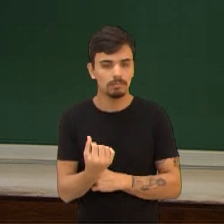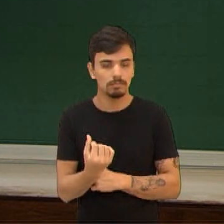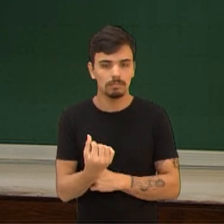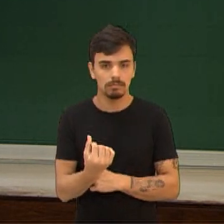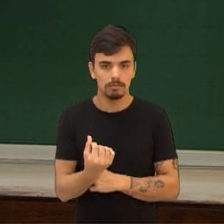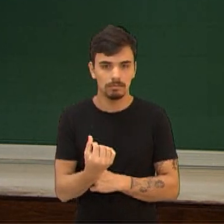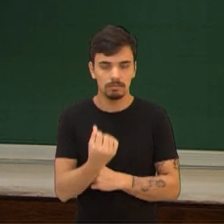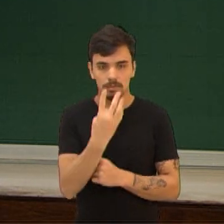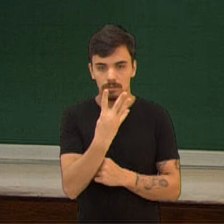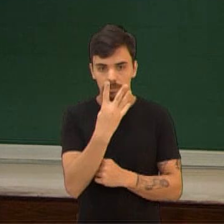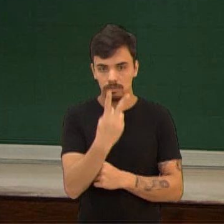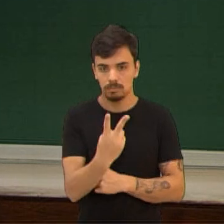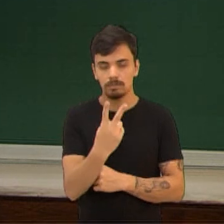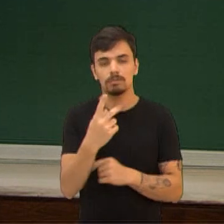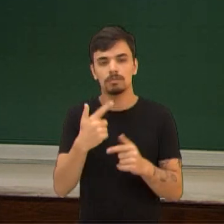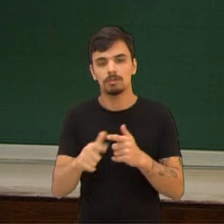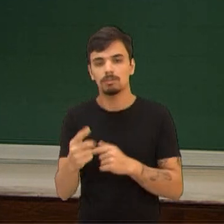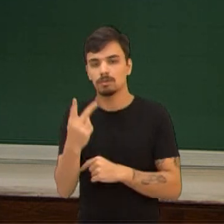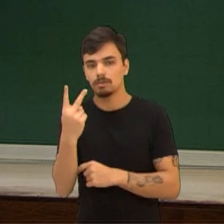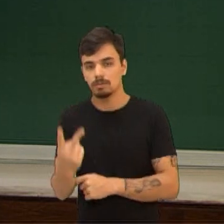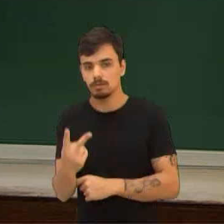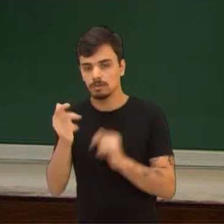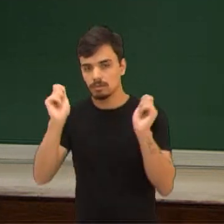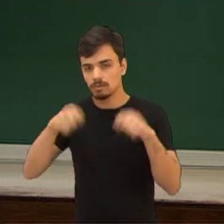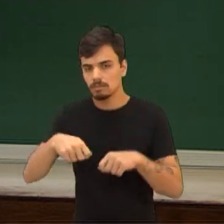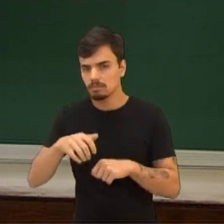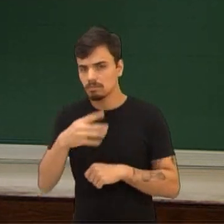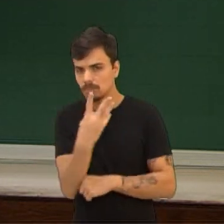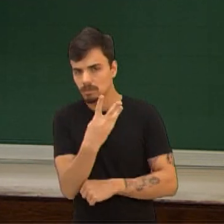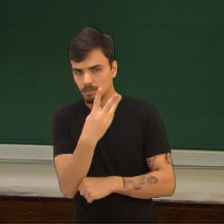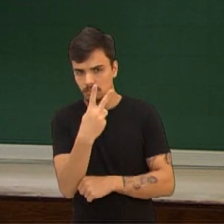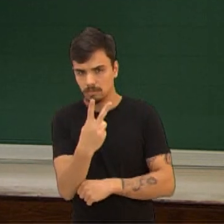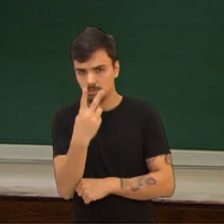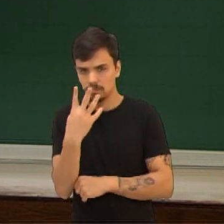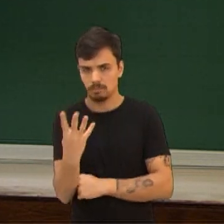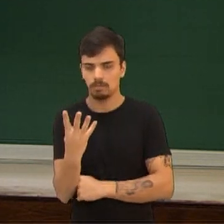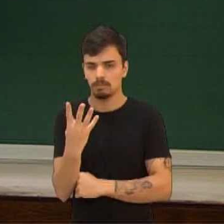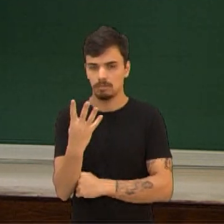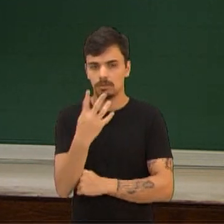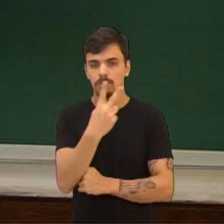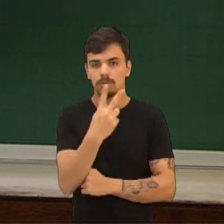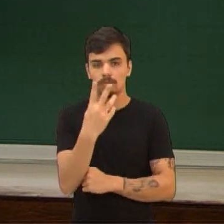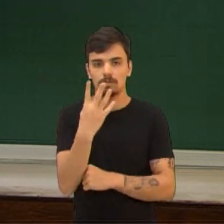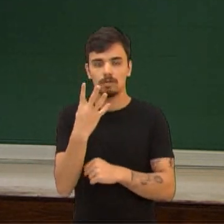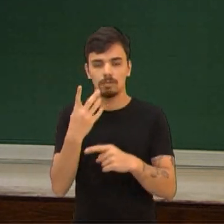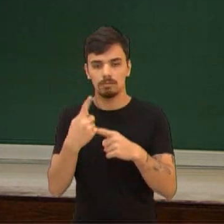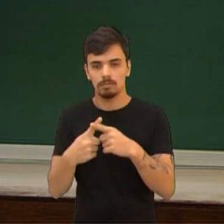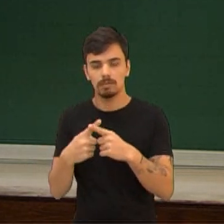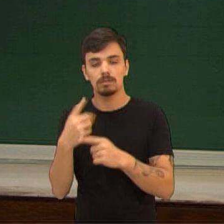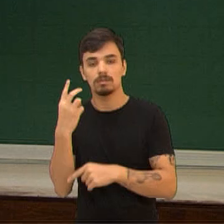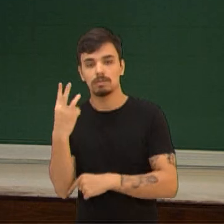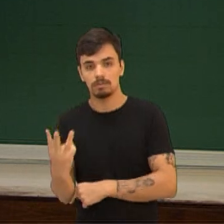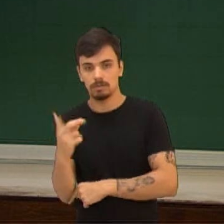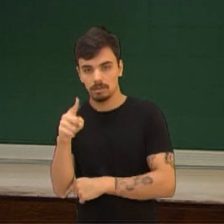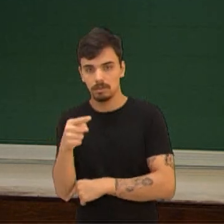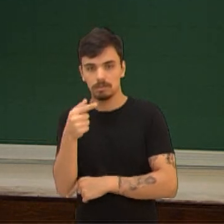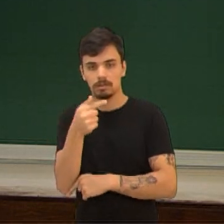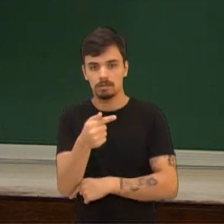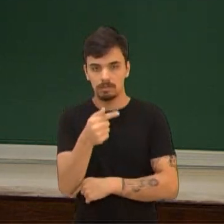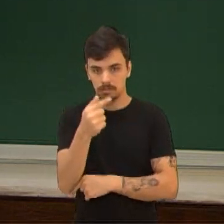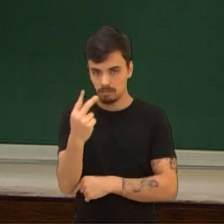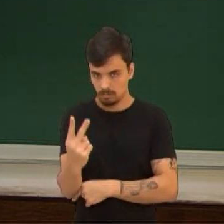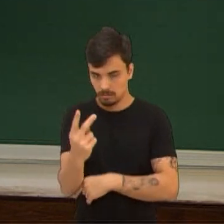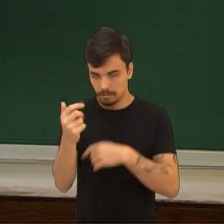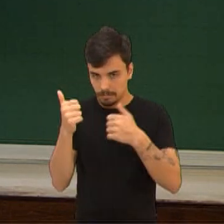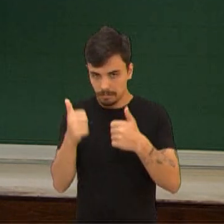48 dividido por 2, desculpa. Por 2 dá 24, 24 vezes 3 vai dar 72 também,